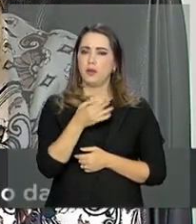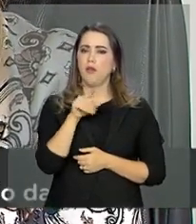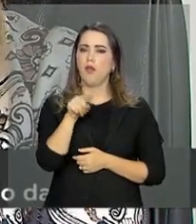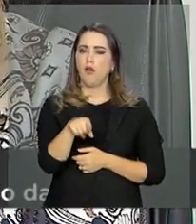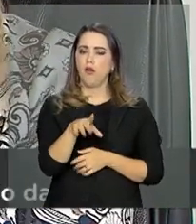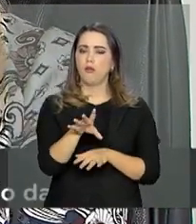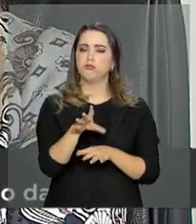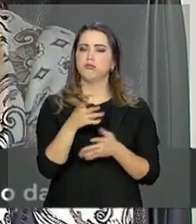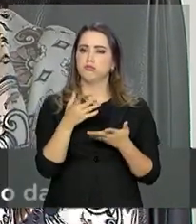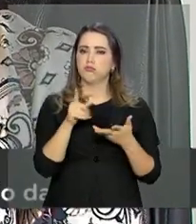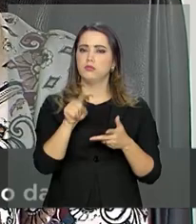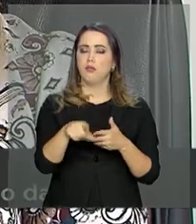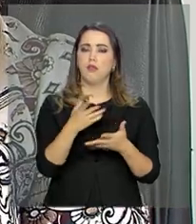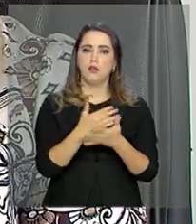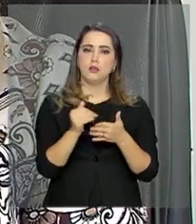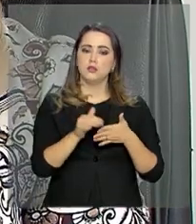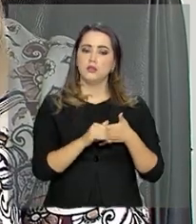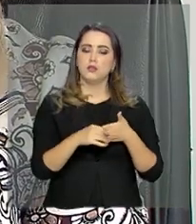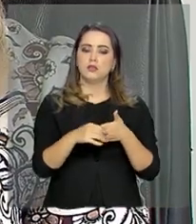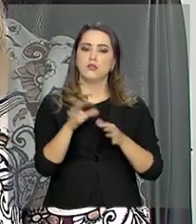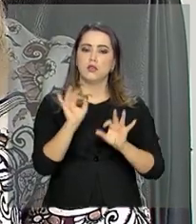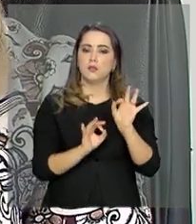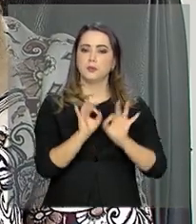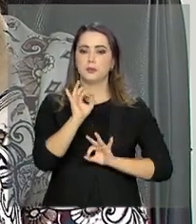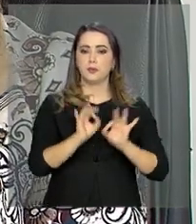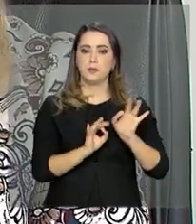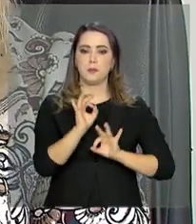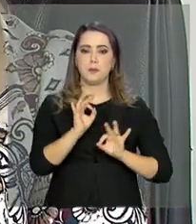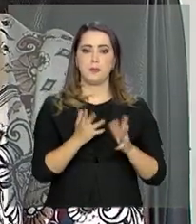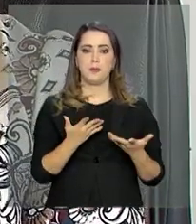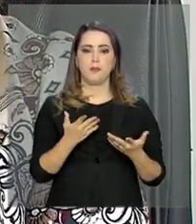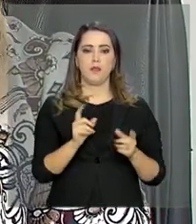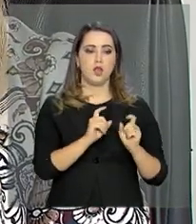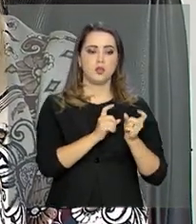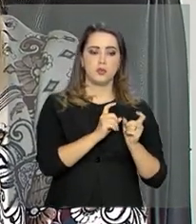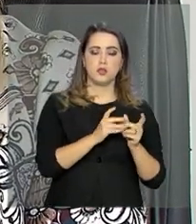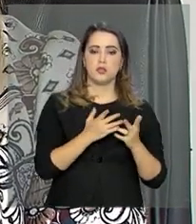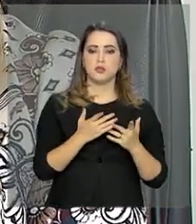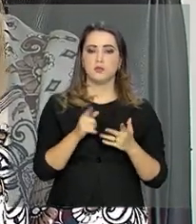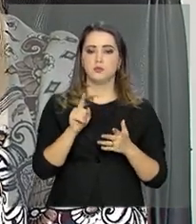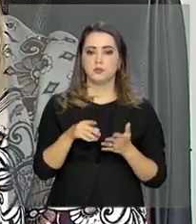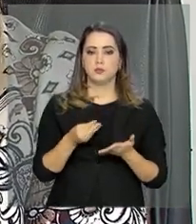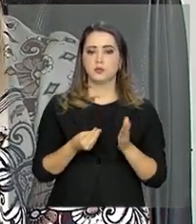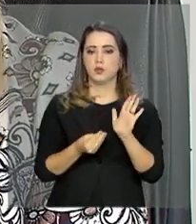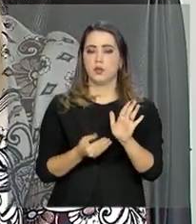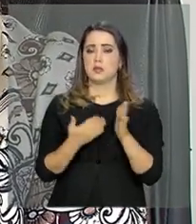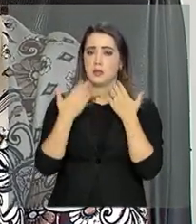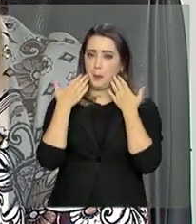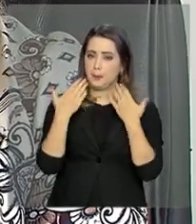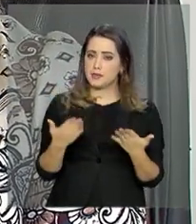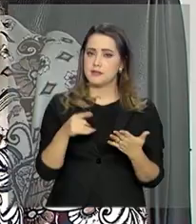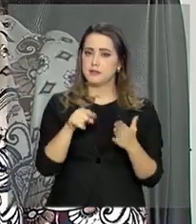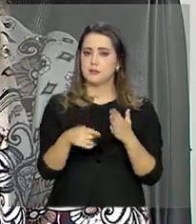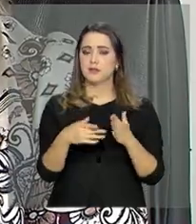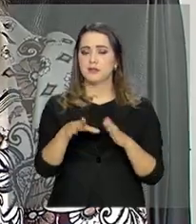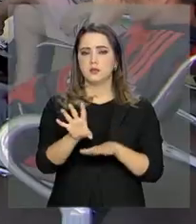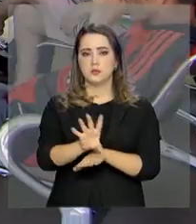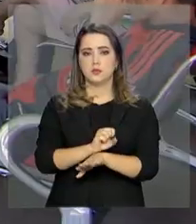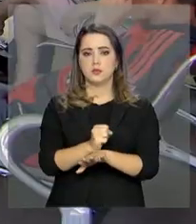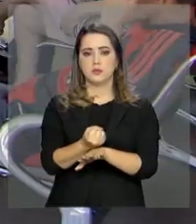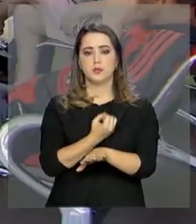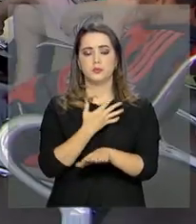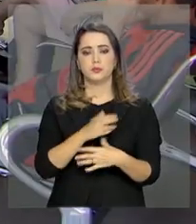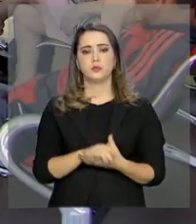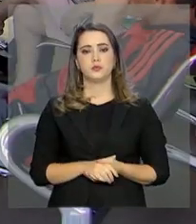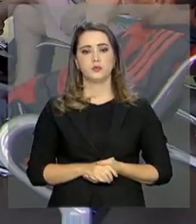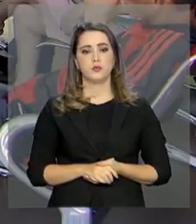demanda direções específicas a gestão serão dadas através da ouvidoria o